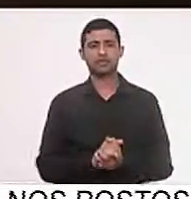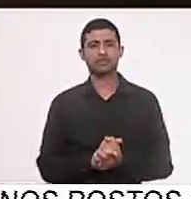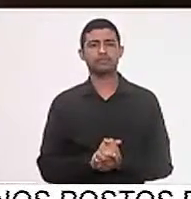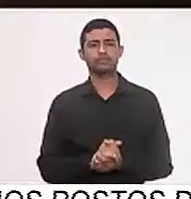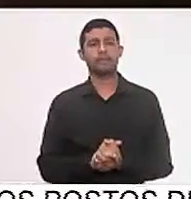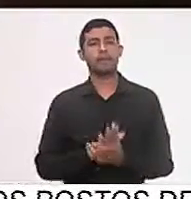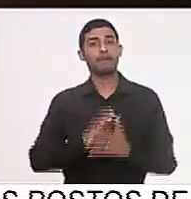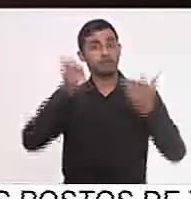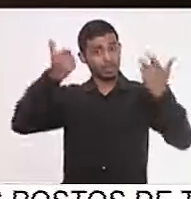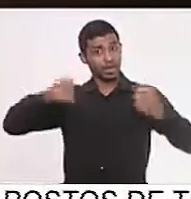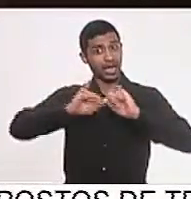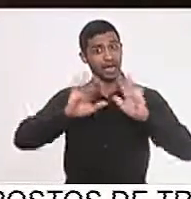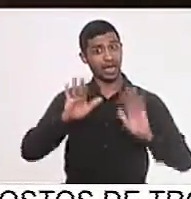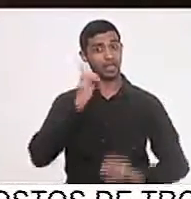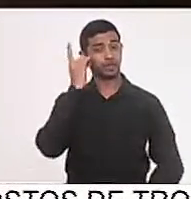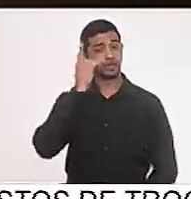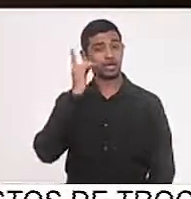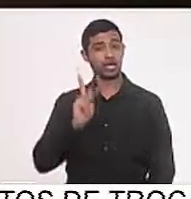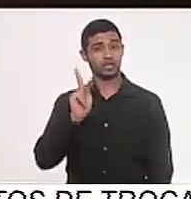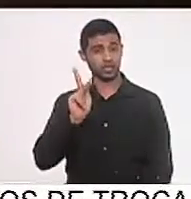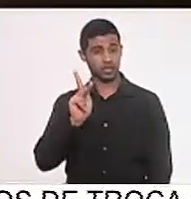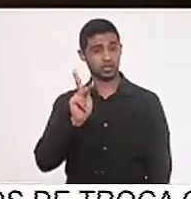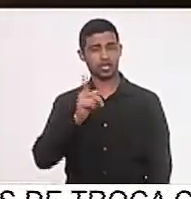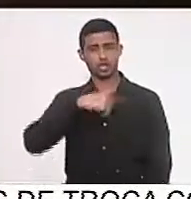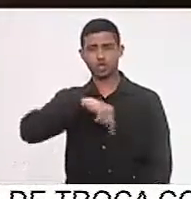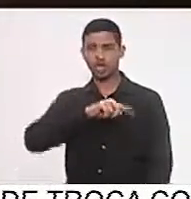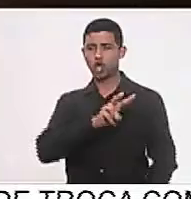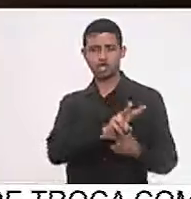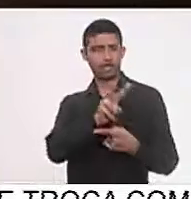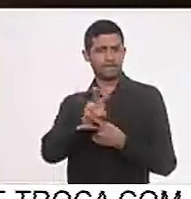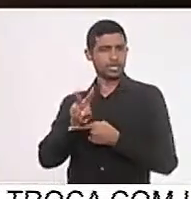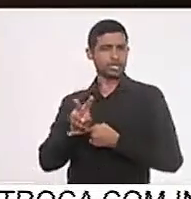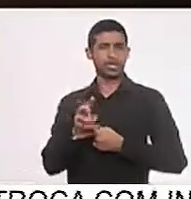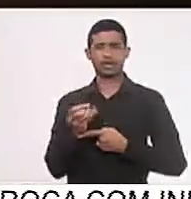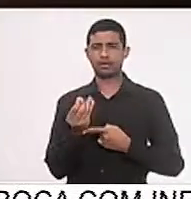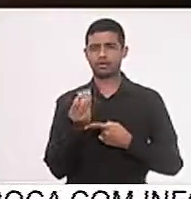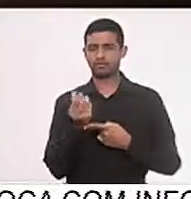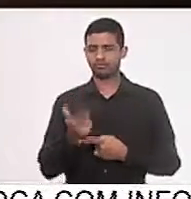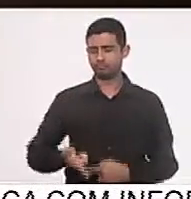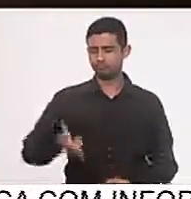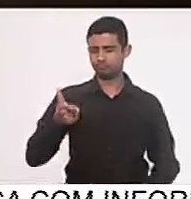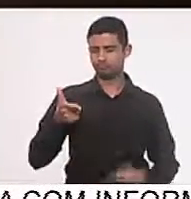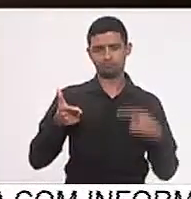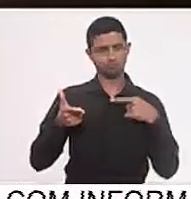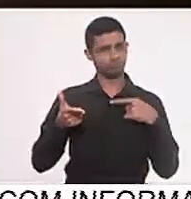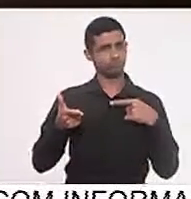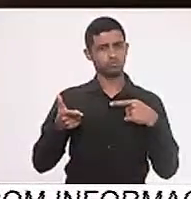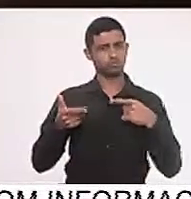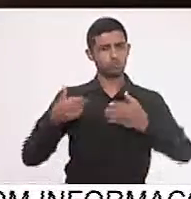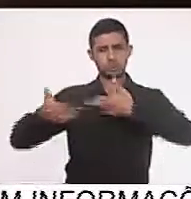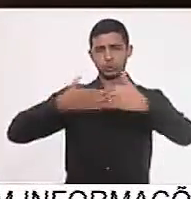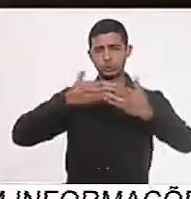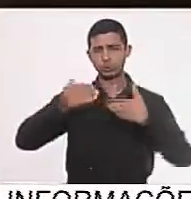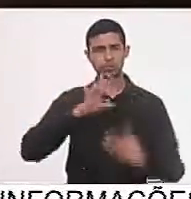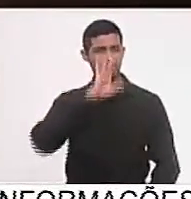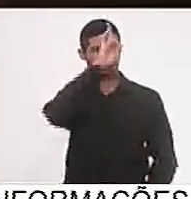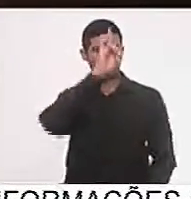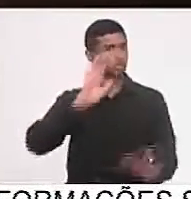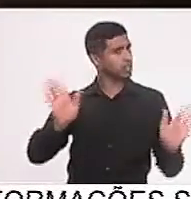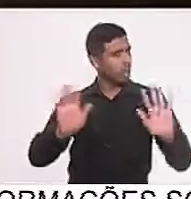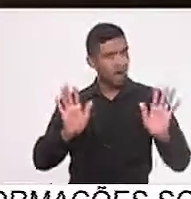deixando claro, deputado Knoploch, que nós, de forma nenhuma, defendemos a arma a esmo, de qualquer jeito e para qualquer